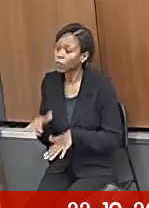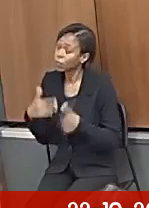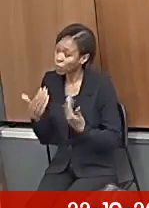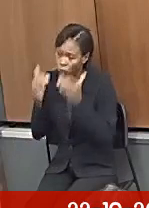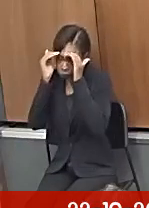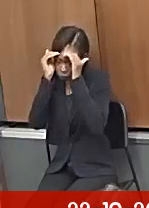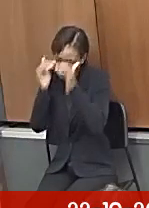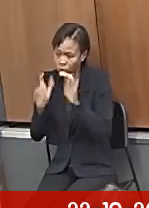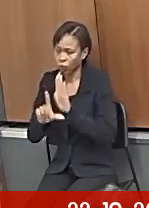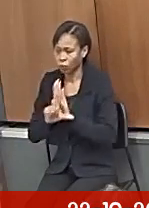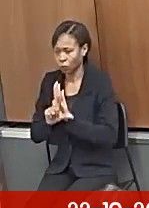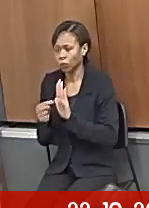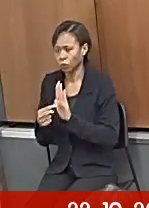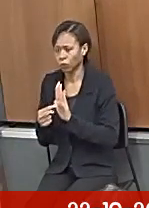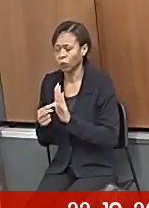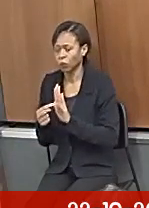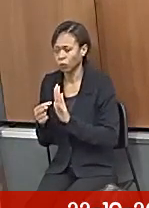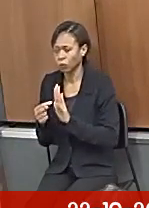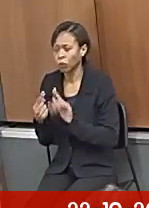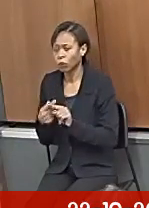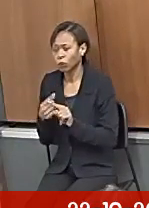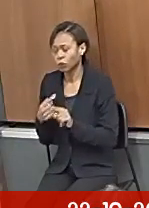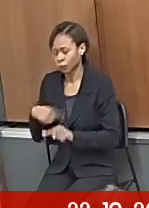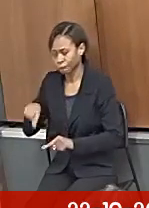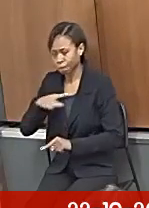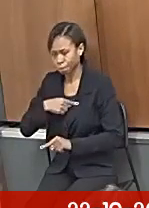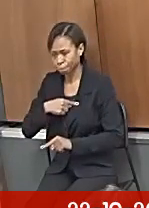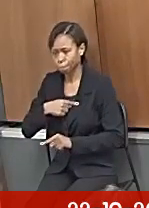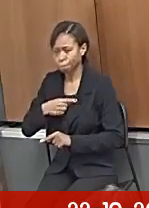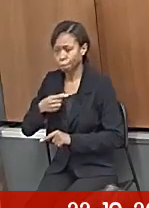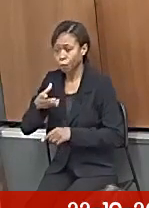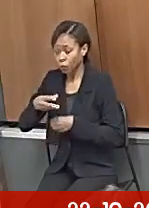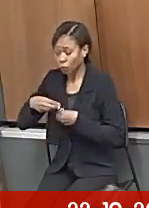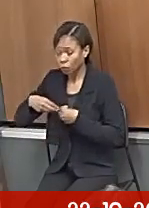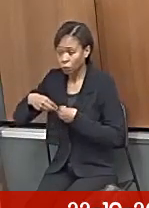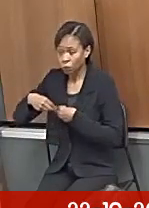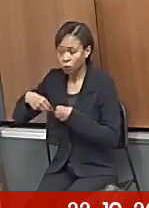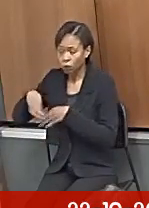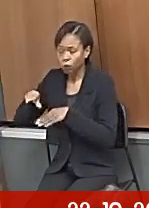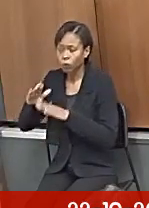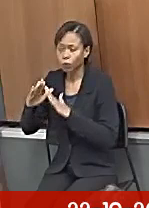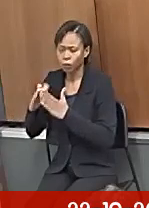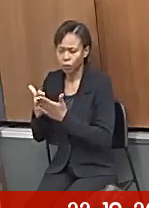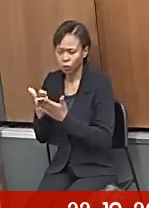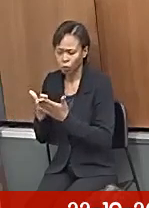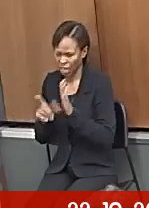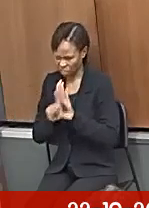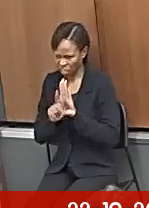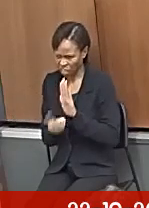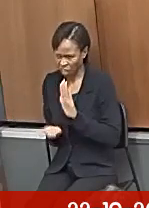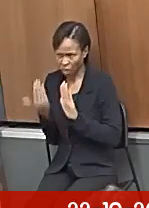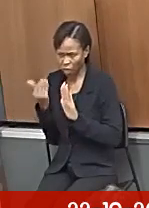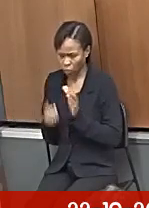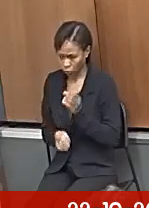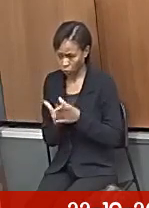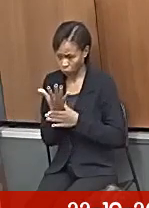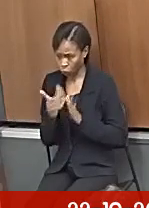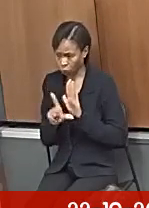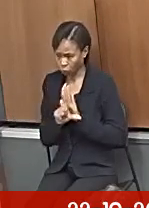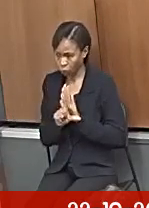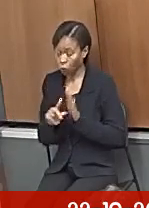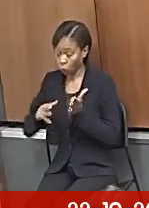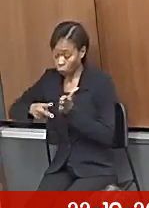lei que está aí. Porque, quando nós mandamos para as escolas, quando a lei saiu, e o